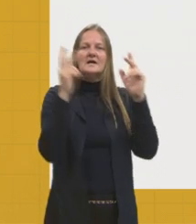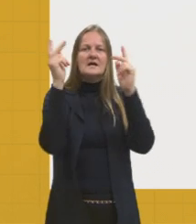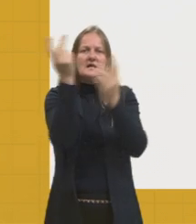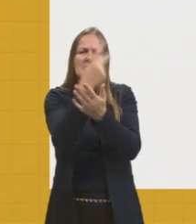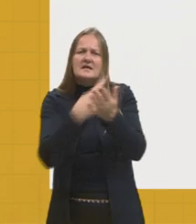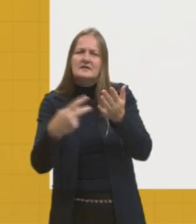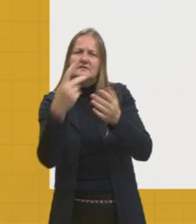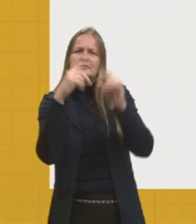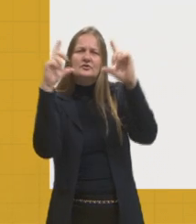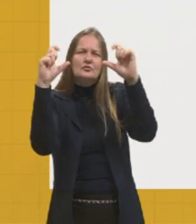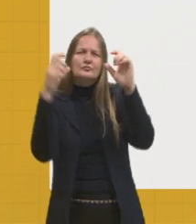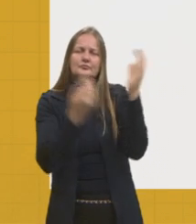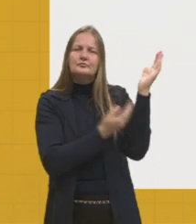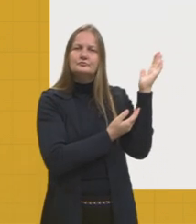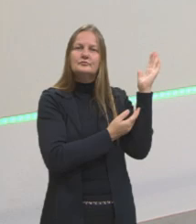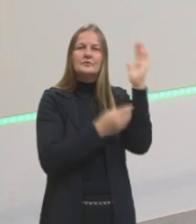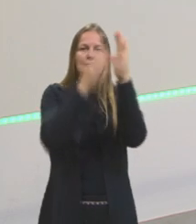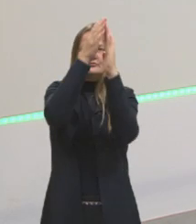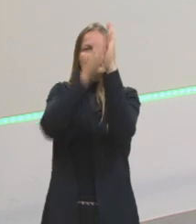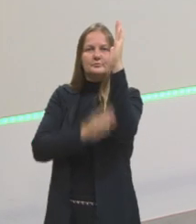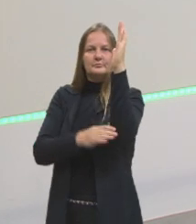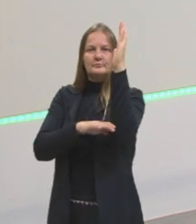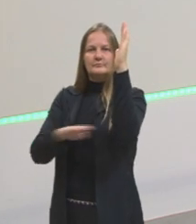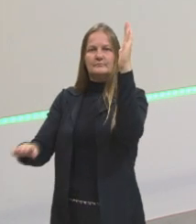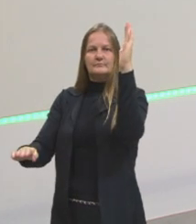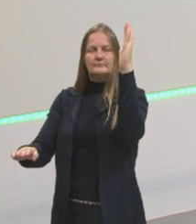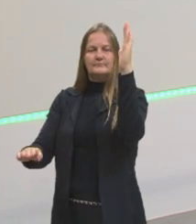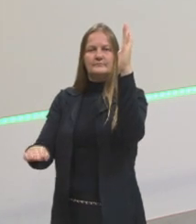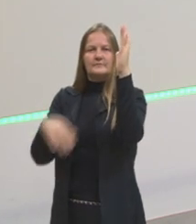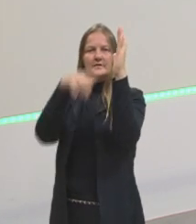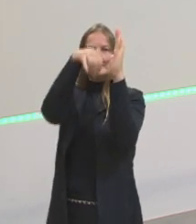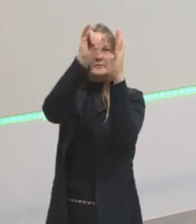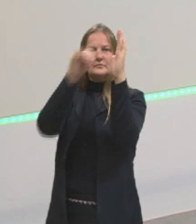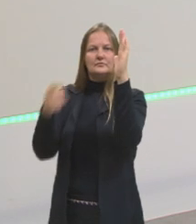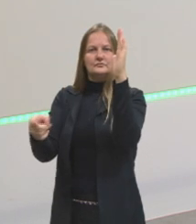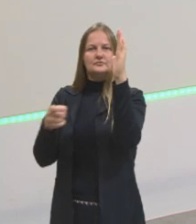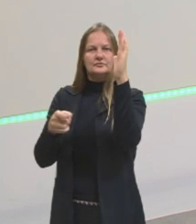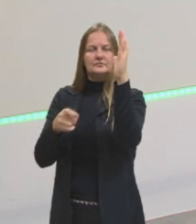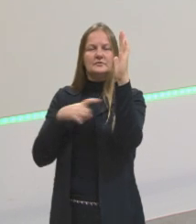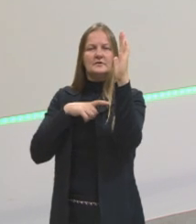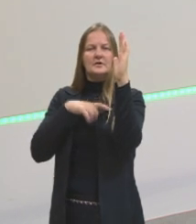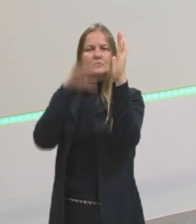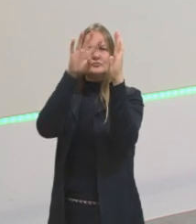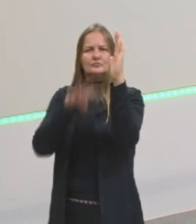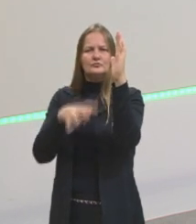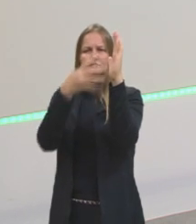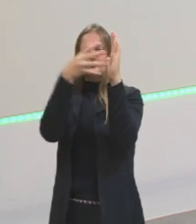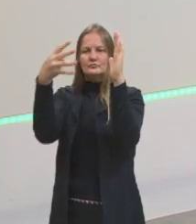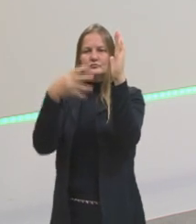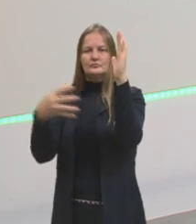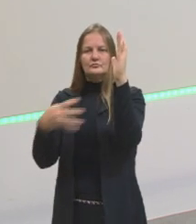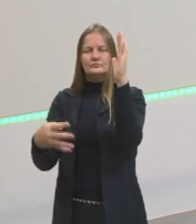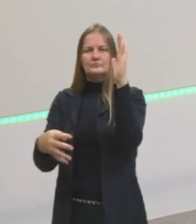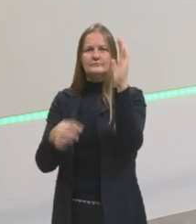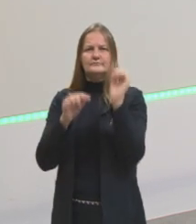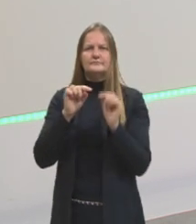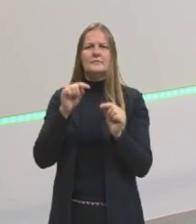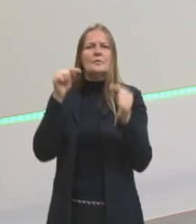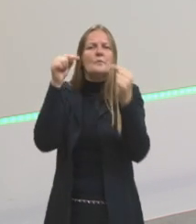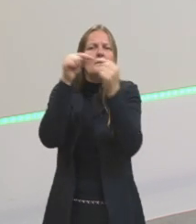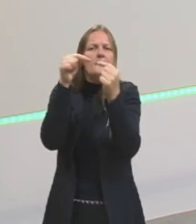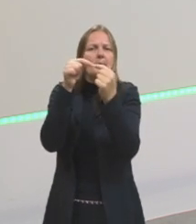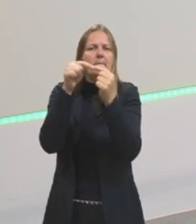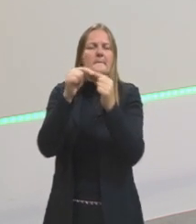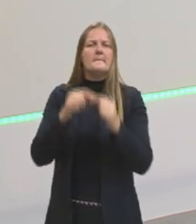plano cartesiano já com uma escala ou seja como a numeração ali naquele ponto de intersecção entre duas retas ou